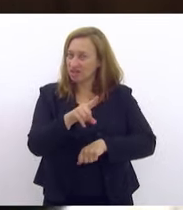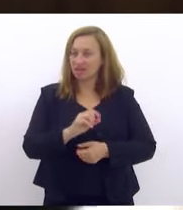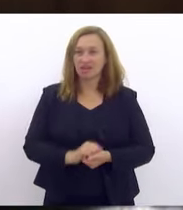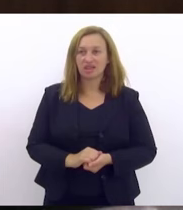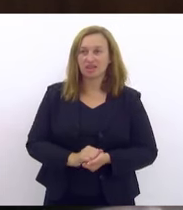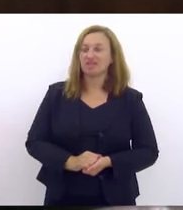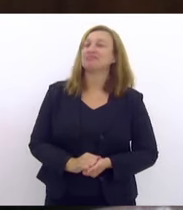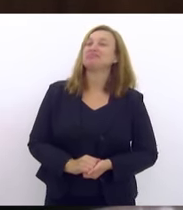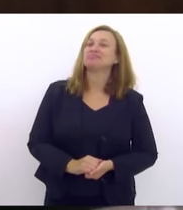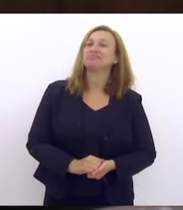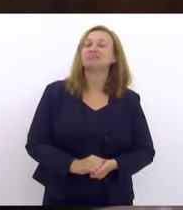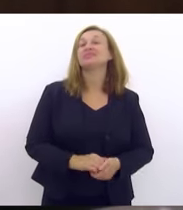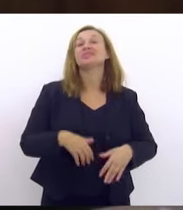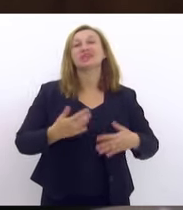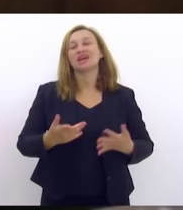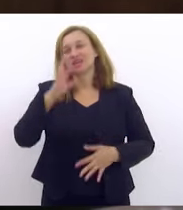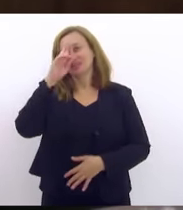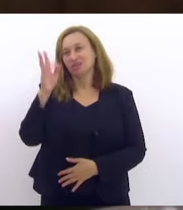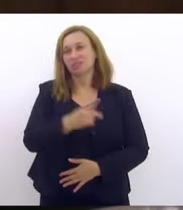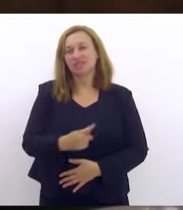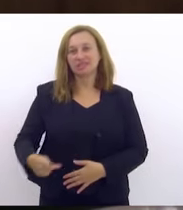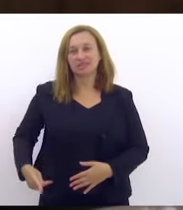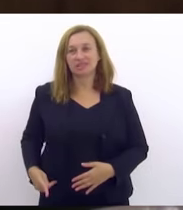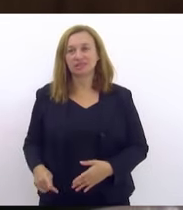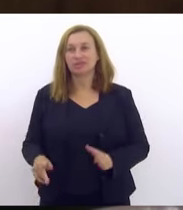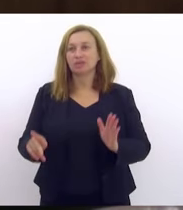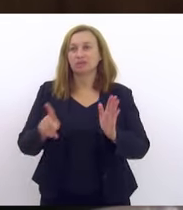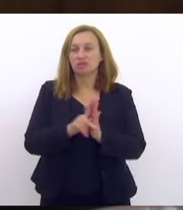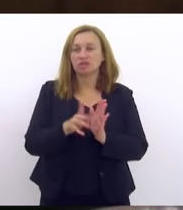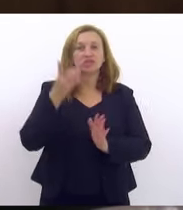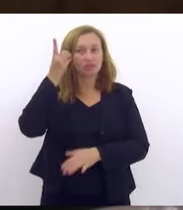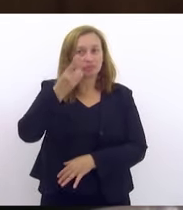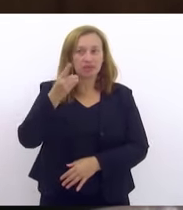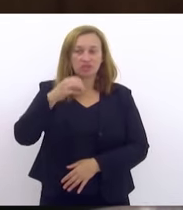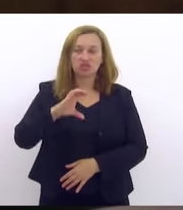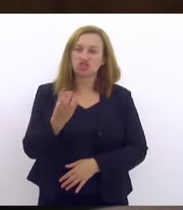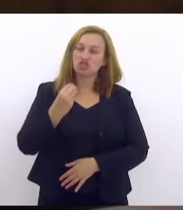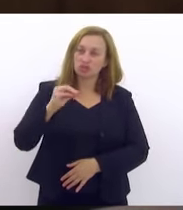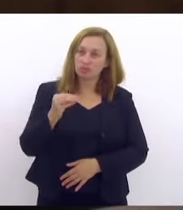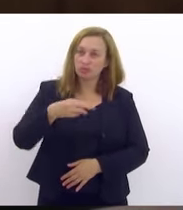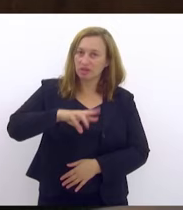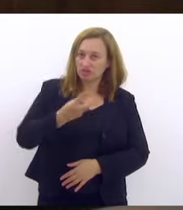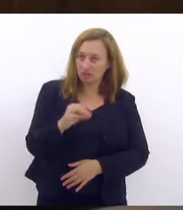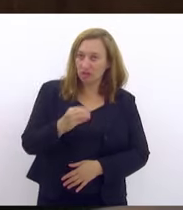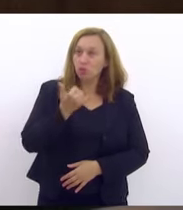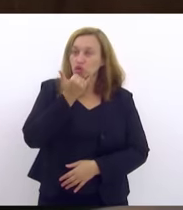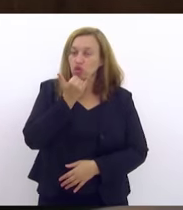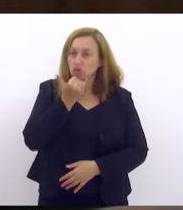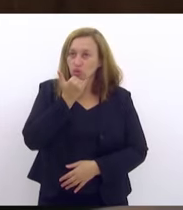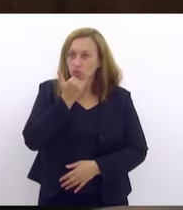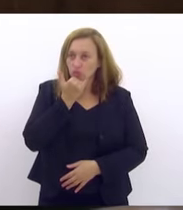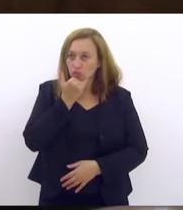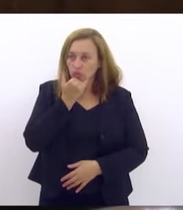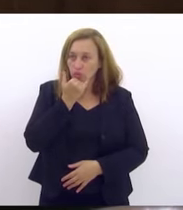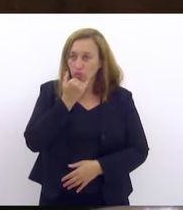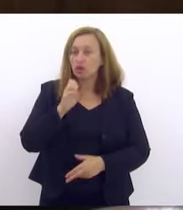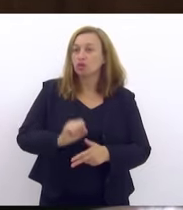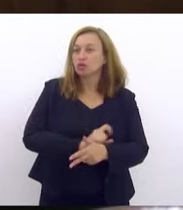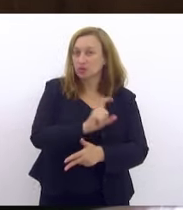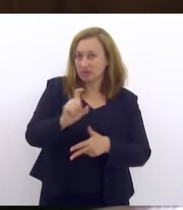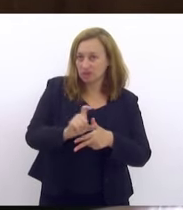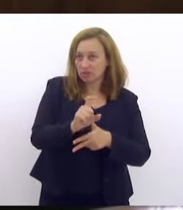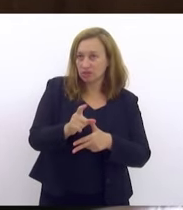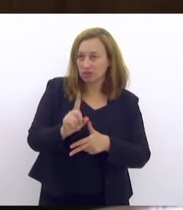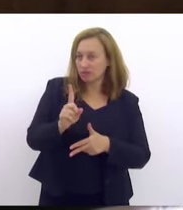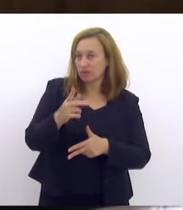Senhor presidente, o projeto do deputado Chico Machado, desculpe, o projeto é do executivo, não é